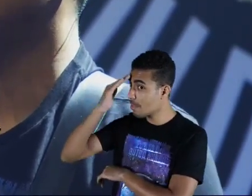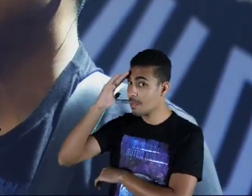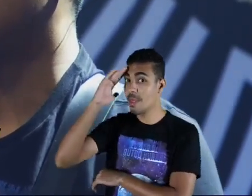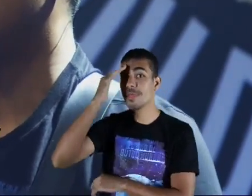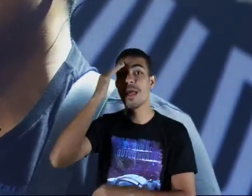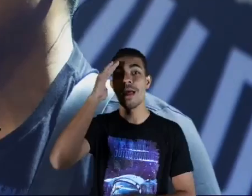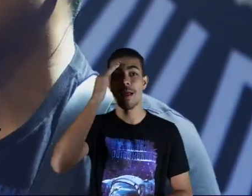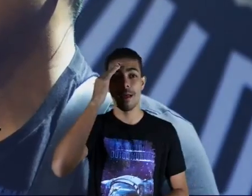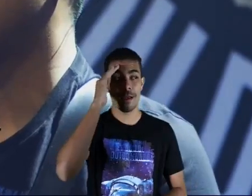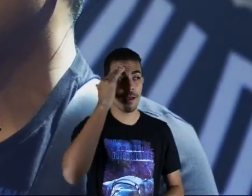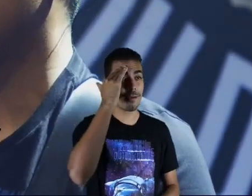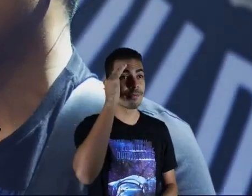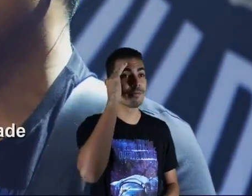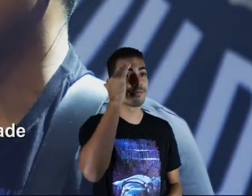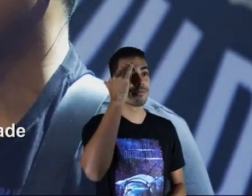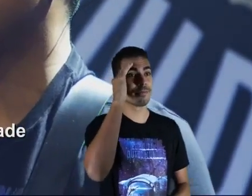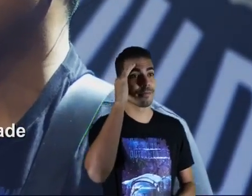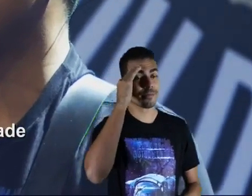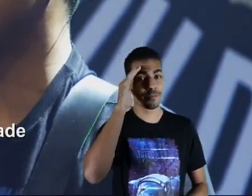sonhos